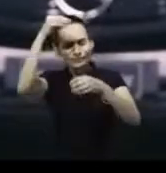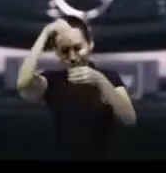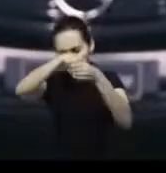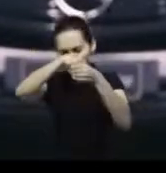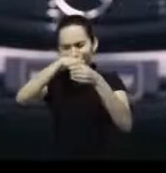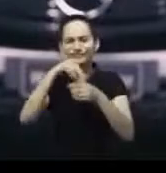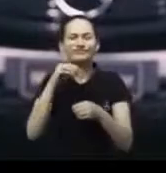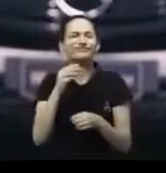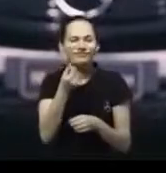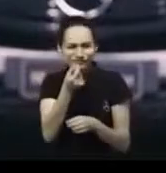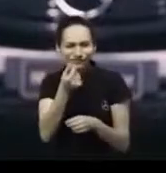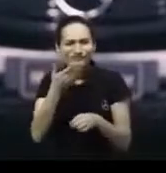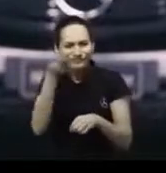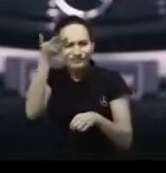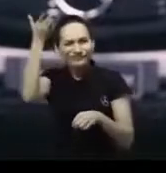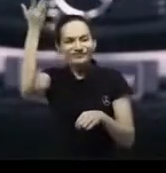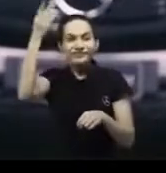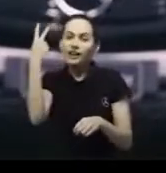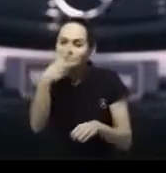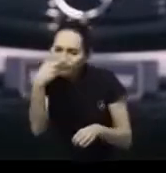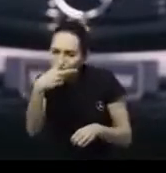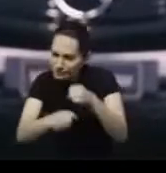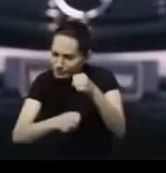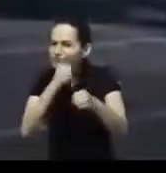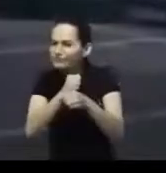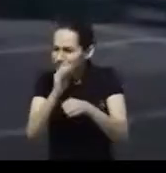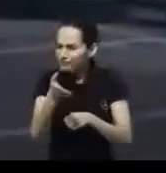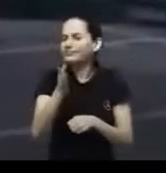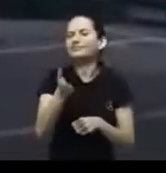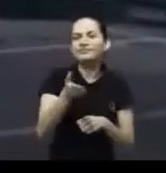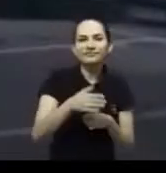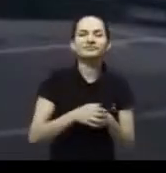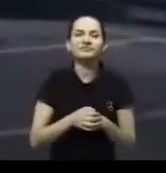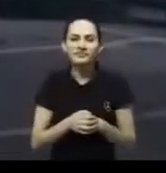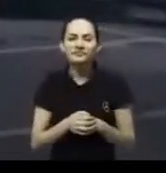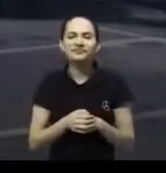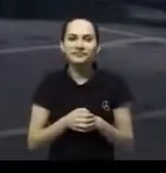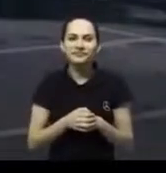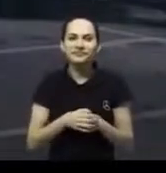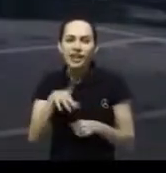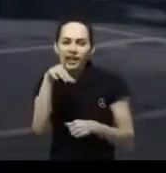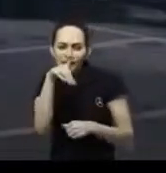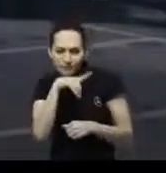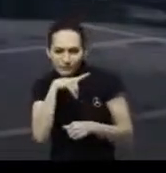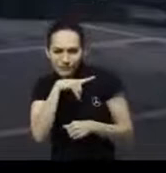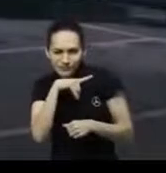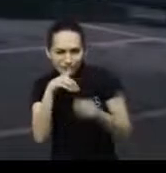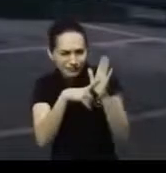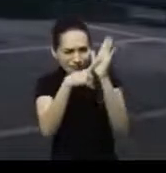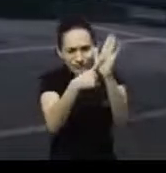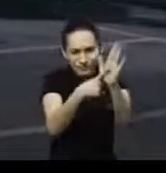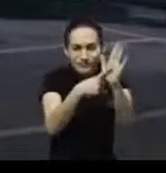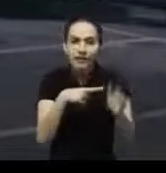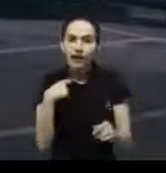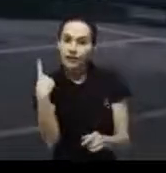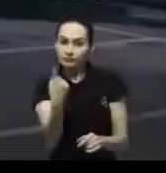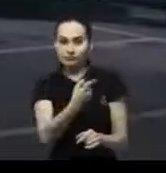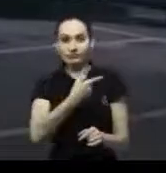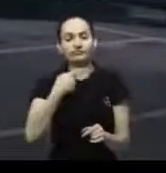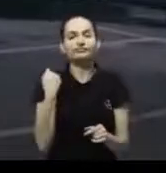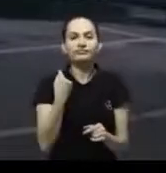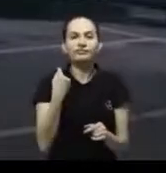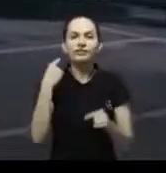Europa pela Brand finance pelo segundo ano consecutivo esse reconhecimento se deve ao nosso foco em soluções